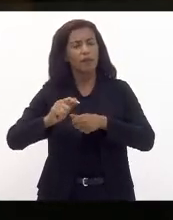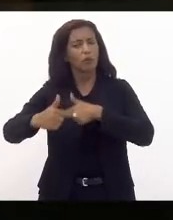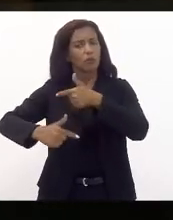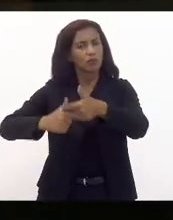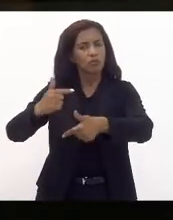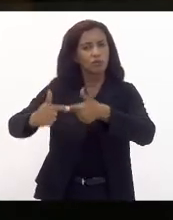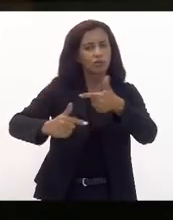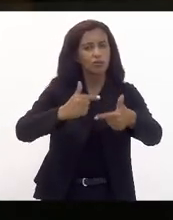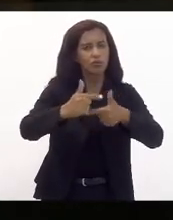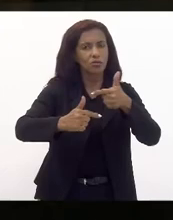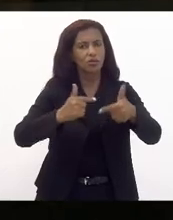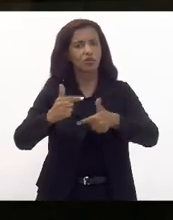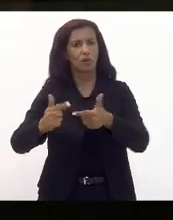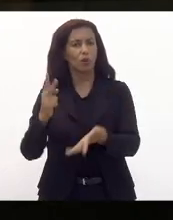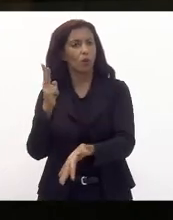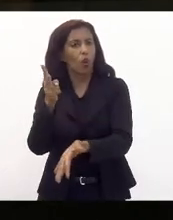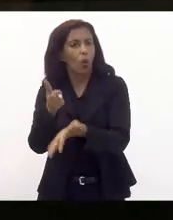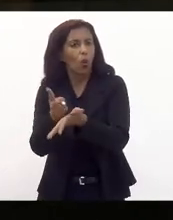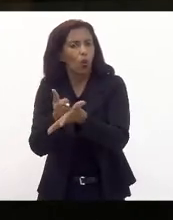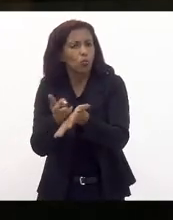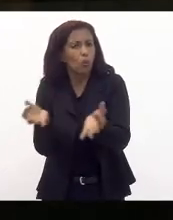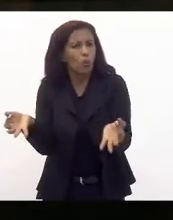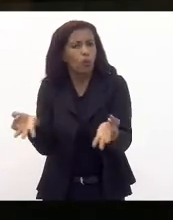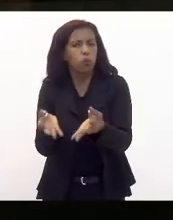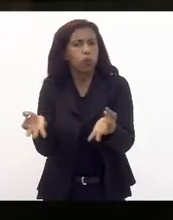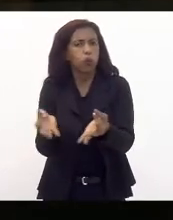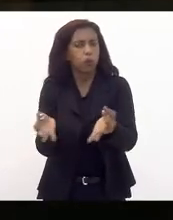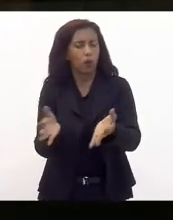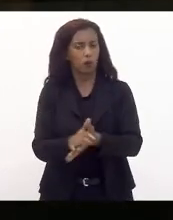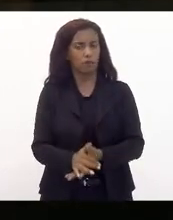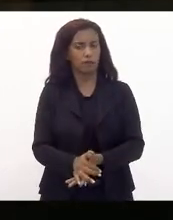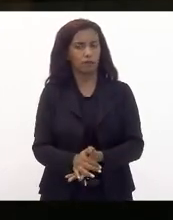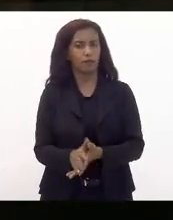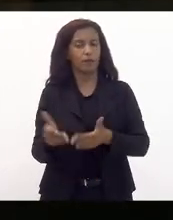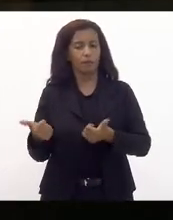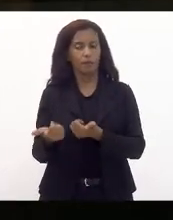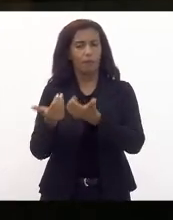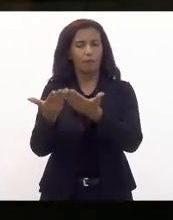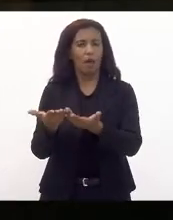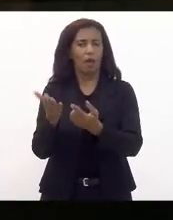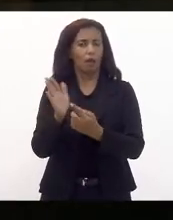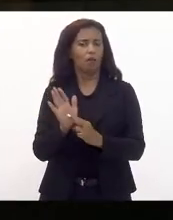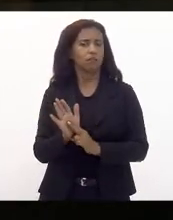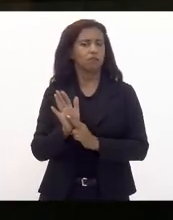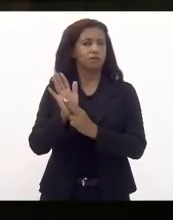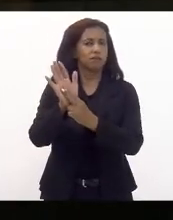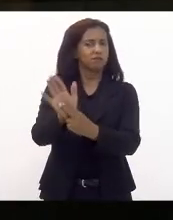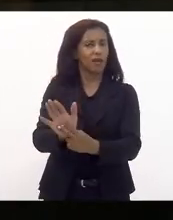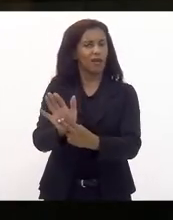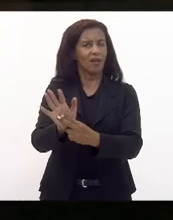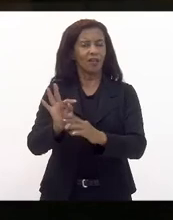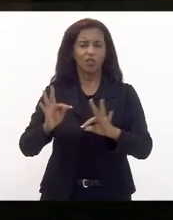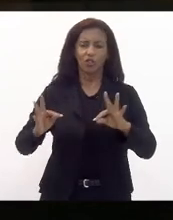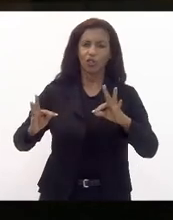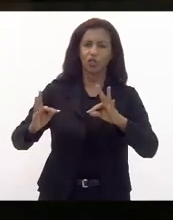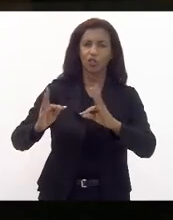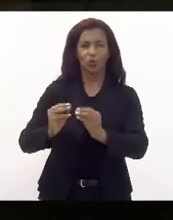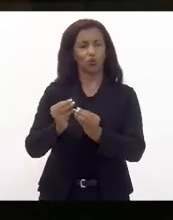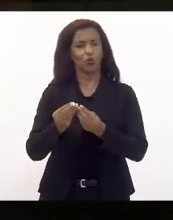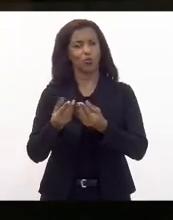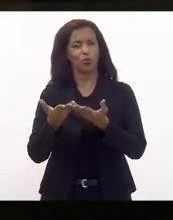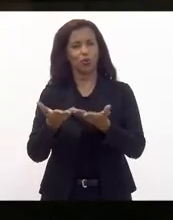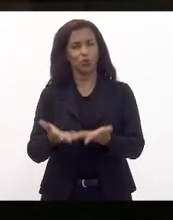atividades funcionam a sua Plenitude para apresentação dos seus